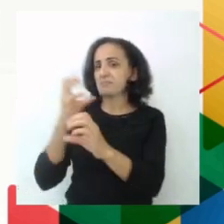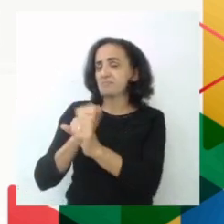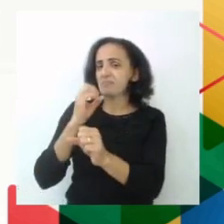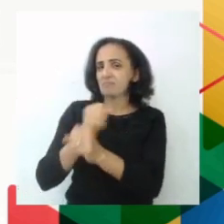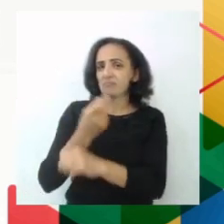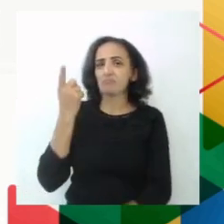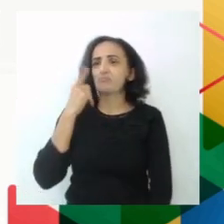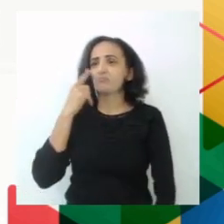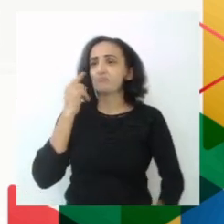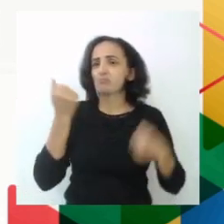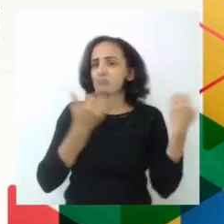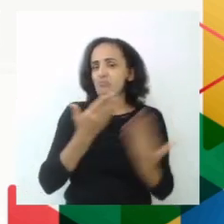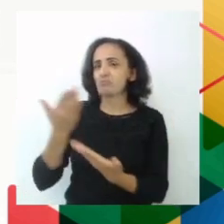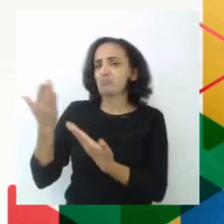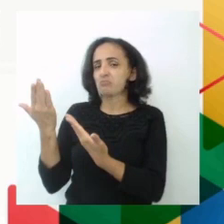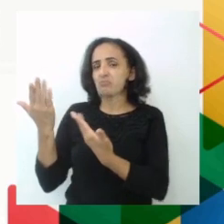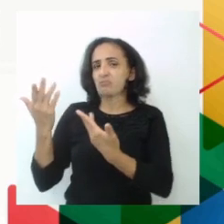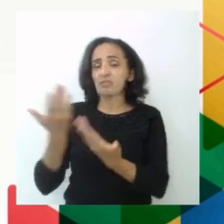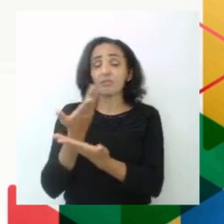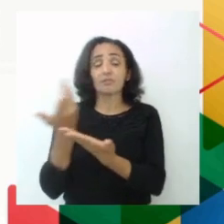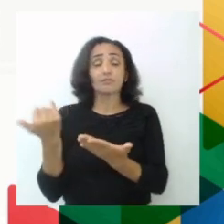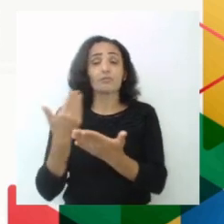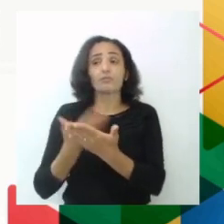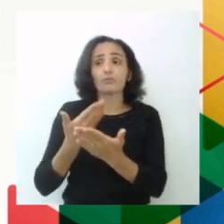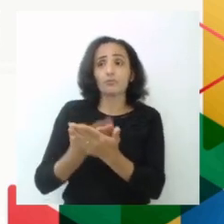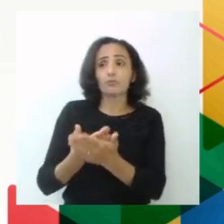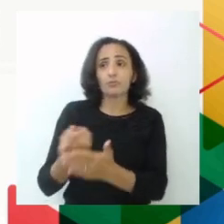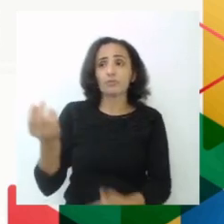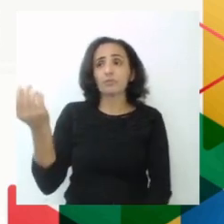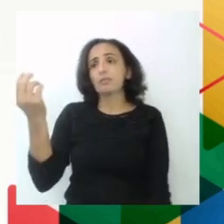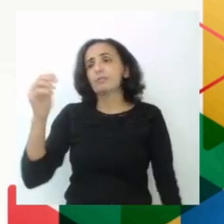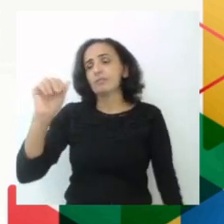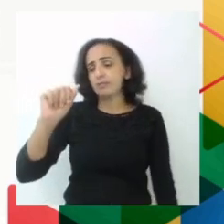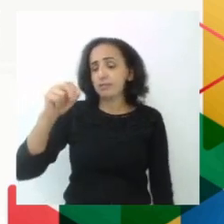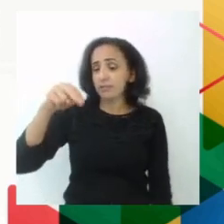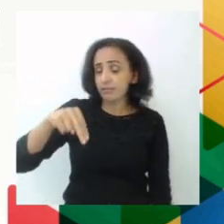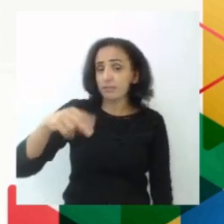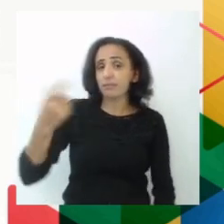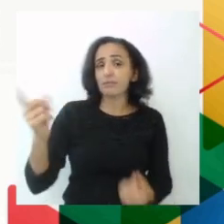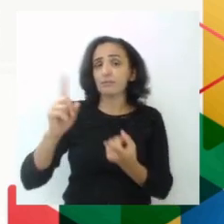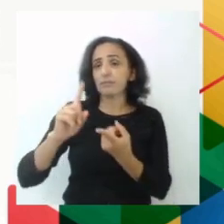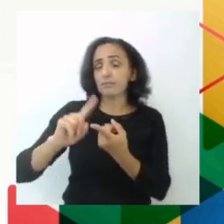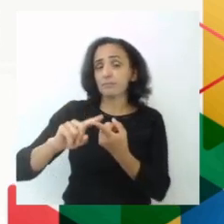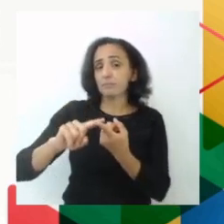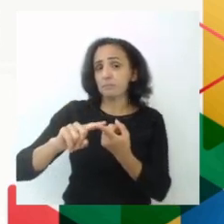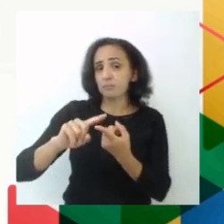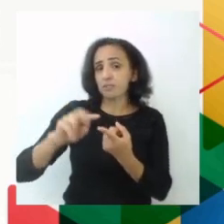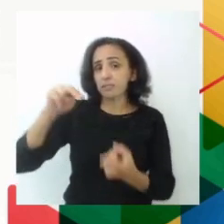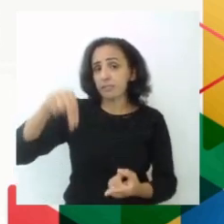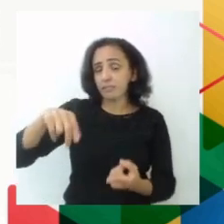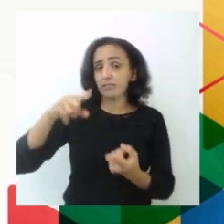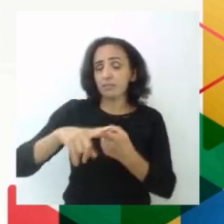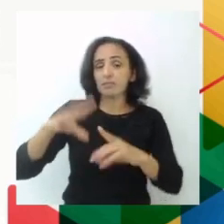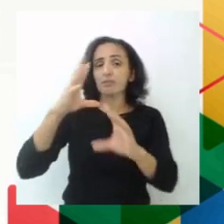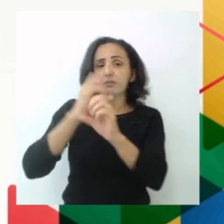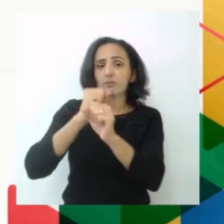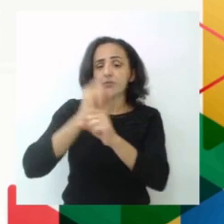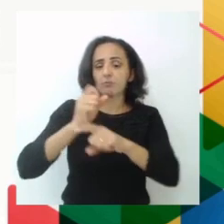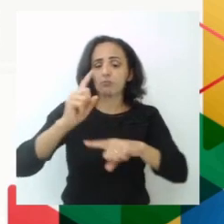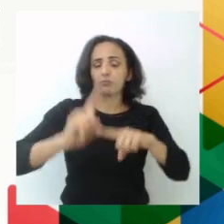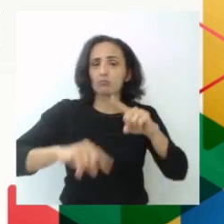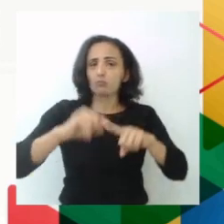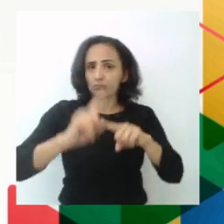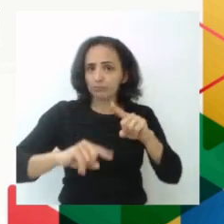que a gente vai explicar o que são esses N's e esses P's aí. N é a quantidade de elemento